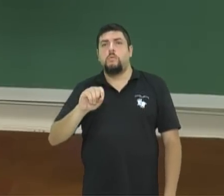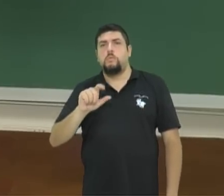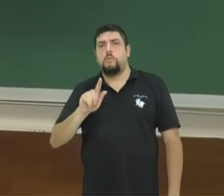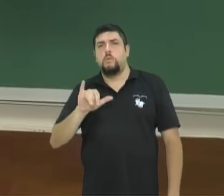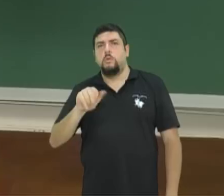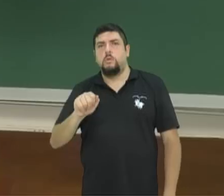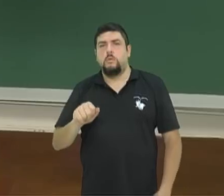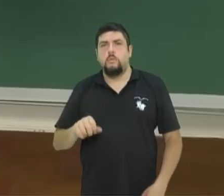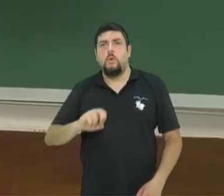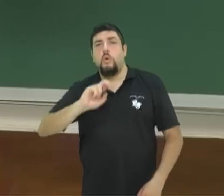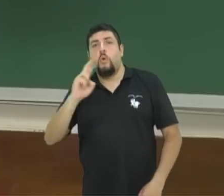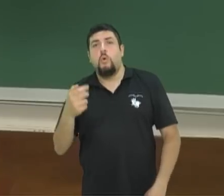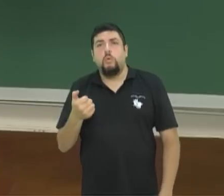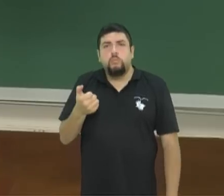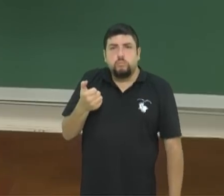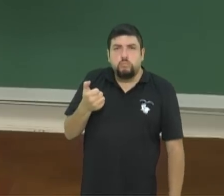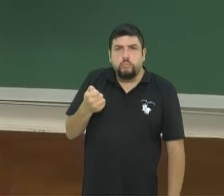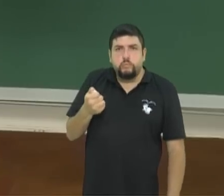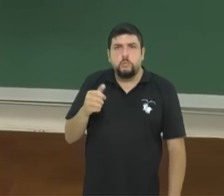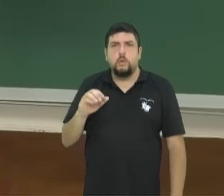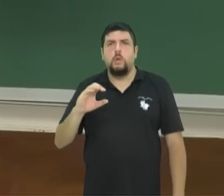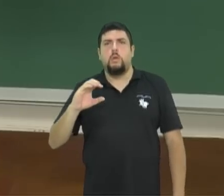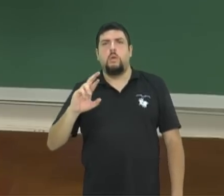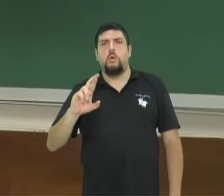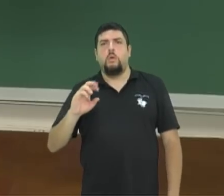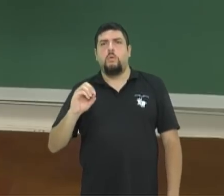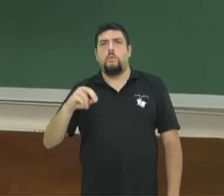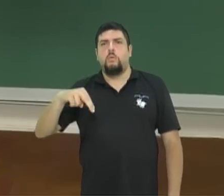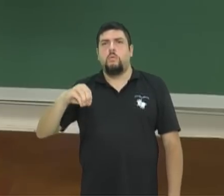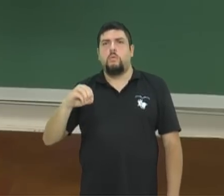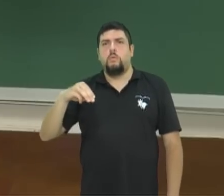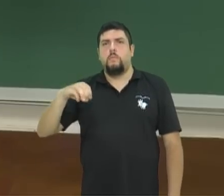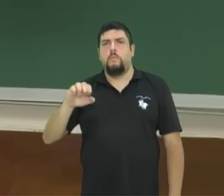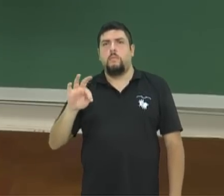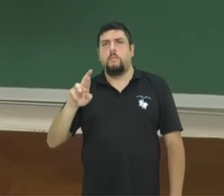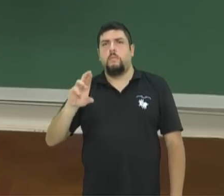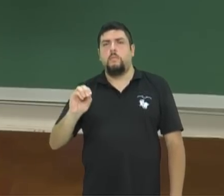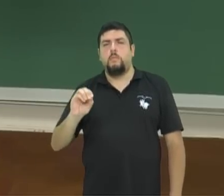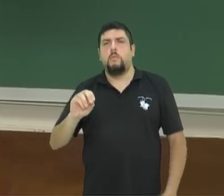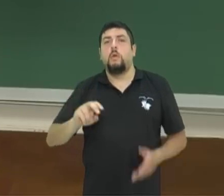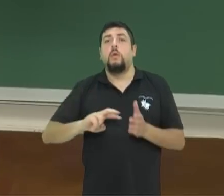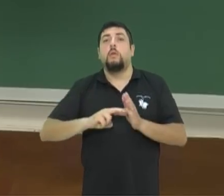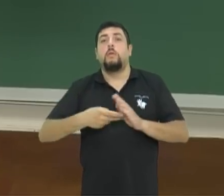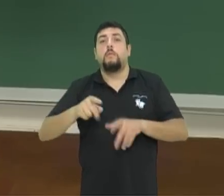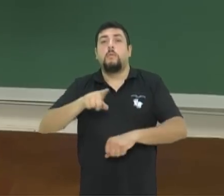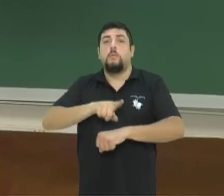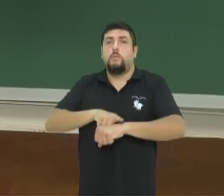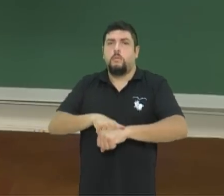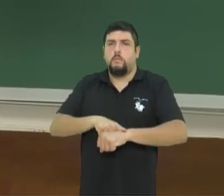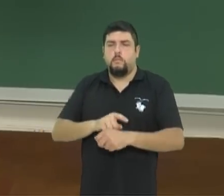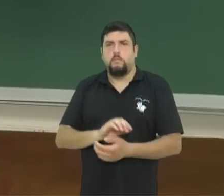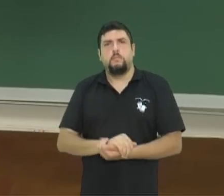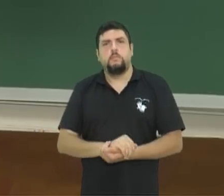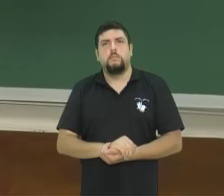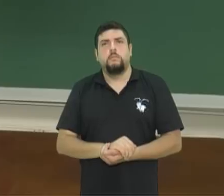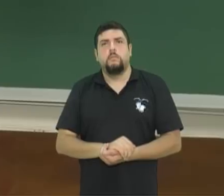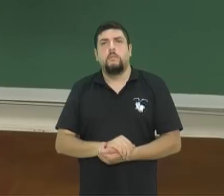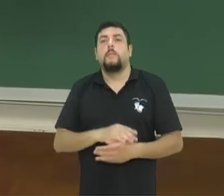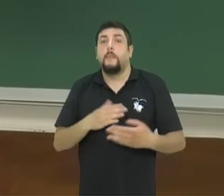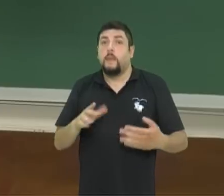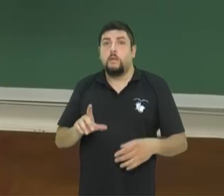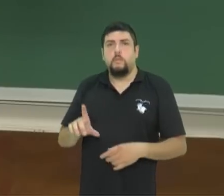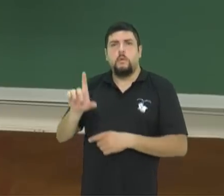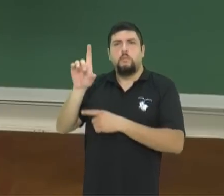sempre que tiver essa palavra crono, né, cronossistema e etc., a gente se refere ao tempo, né, porque Cronos,